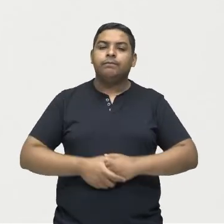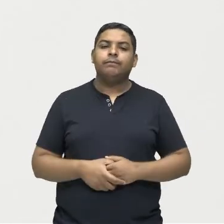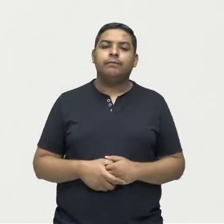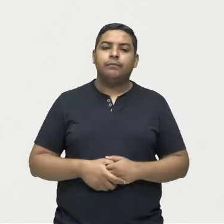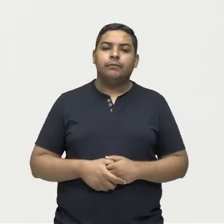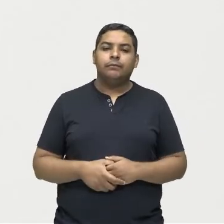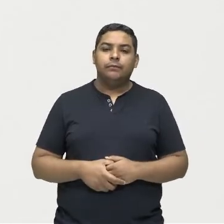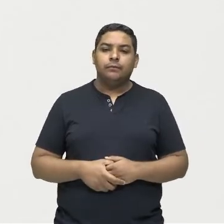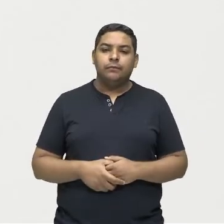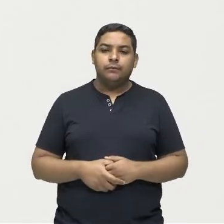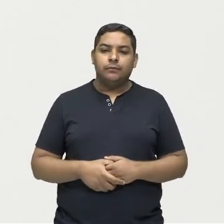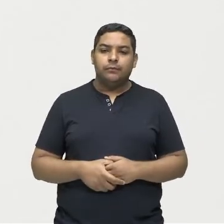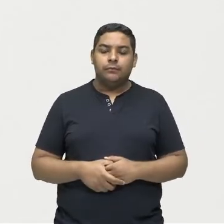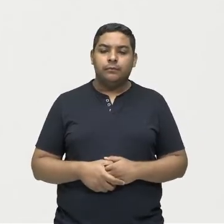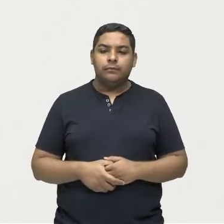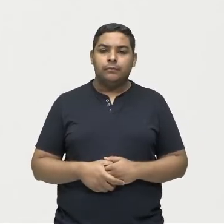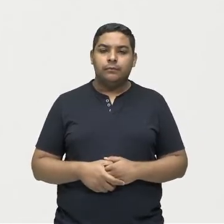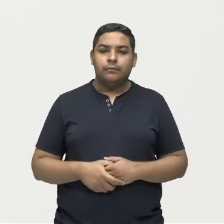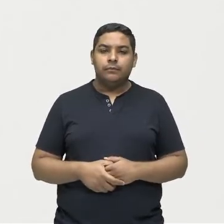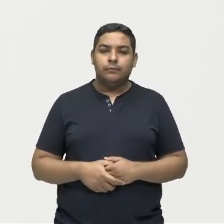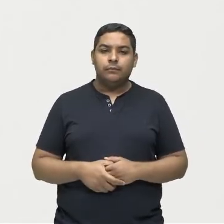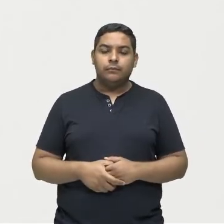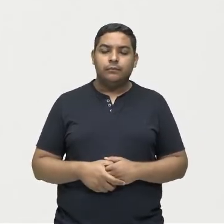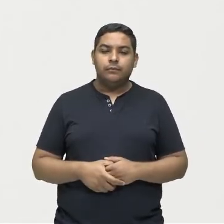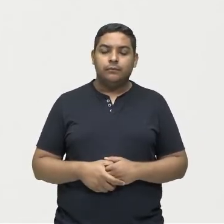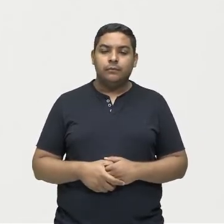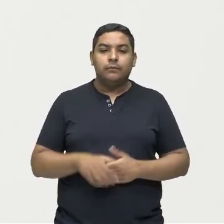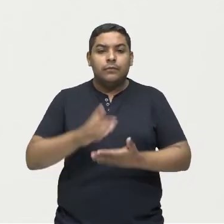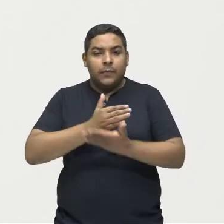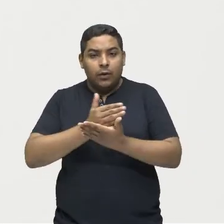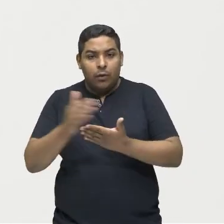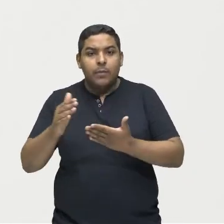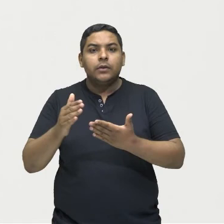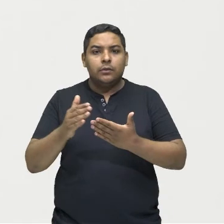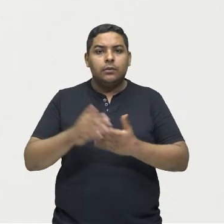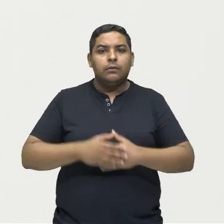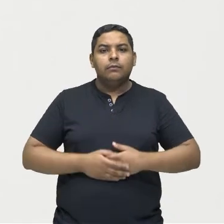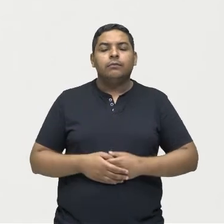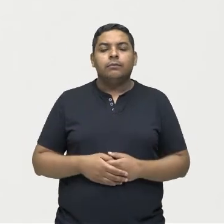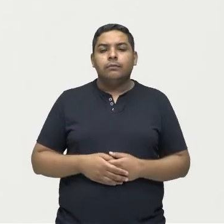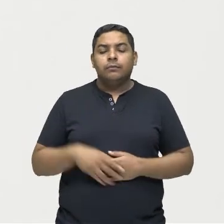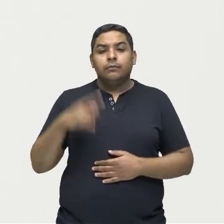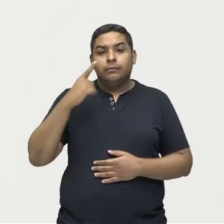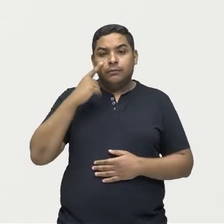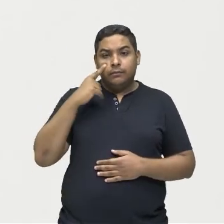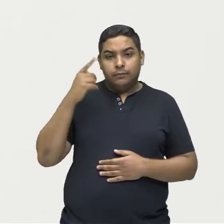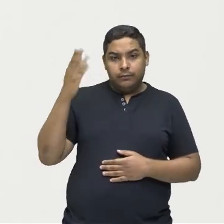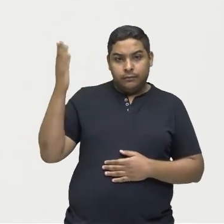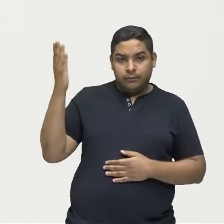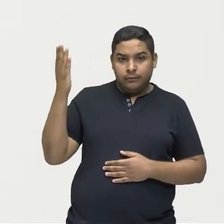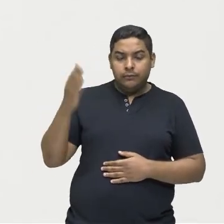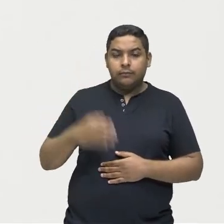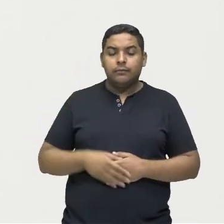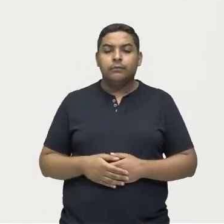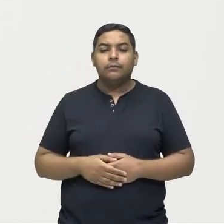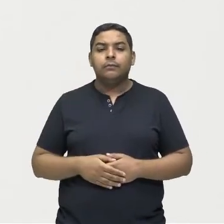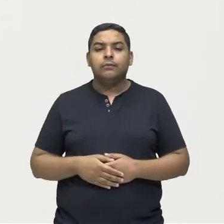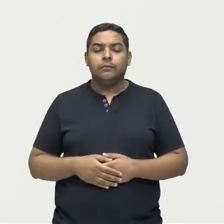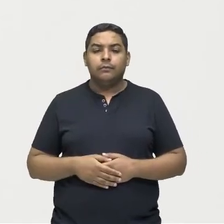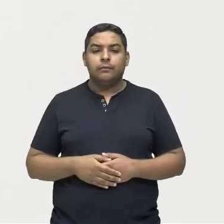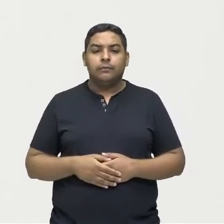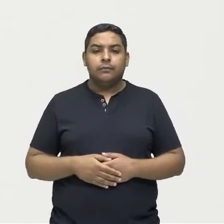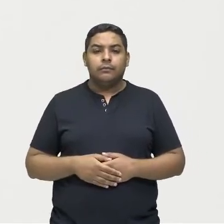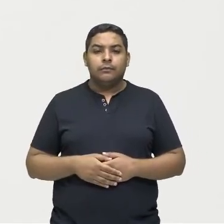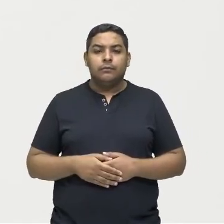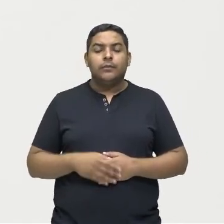conjugado na terceira pessoa do singular, né, acrescido de es. Isso é uma evidência de que não pode ser essa alternativa, tá? Já que o